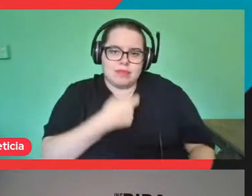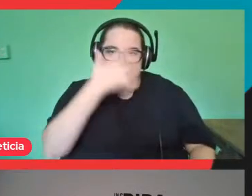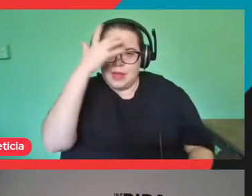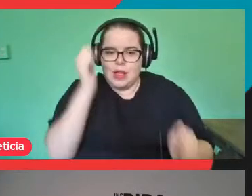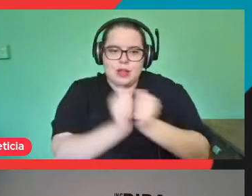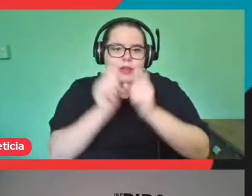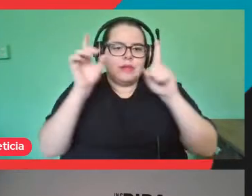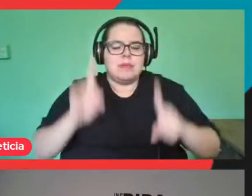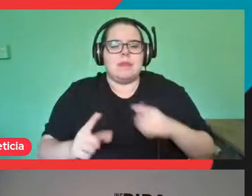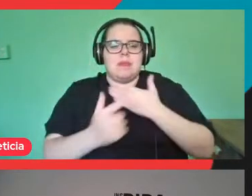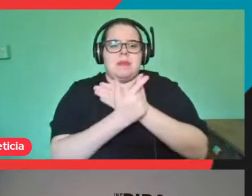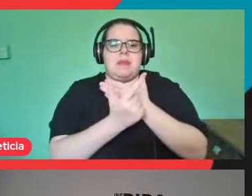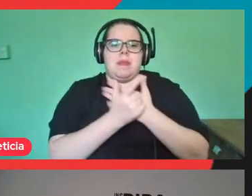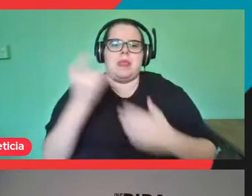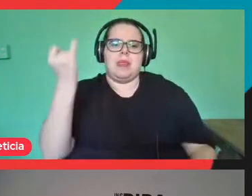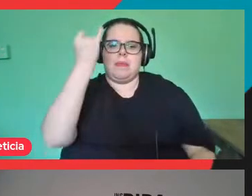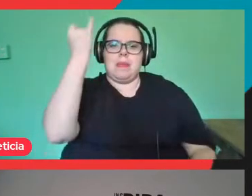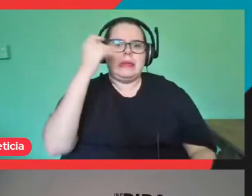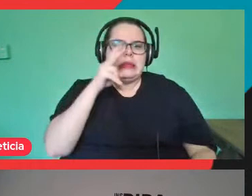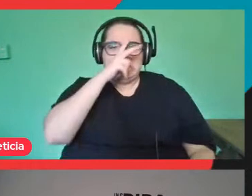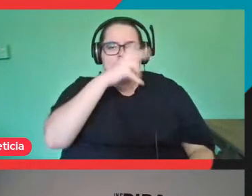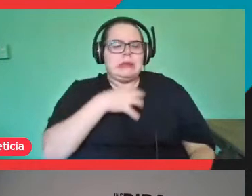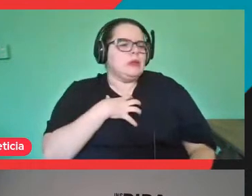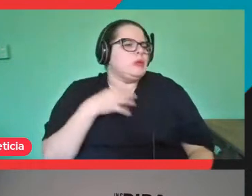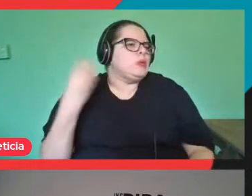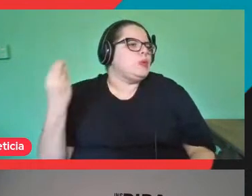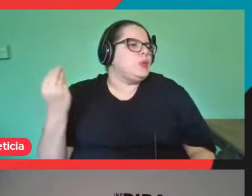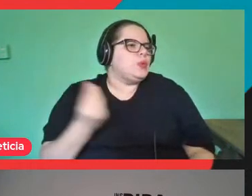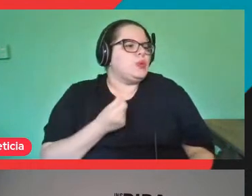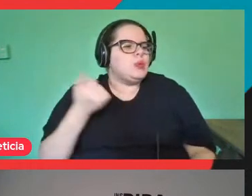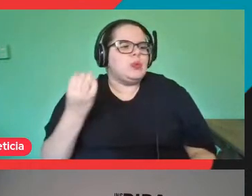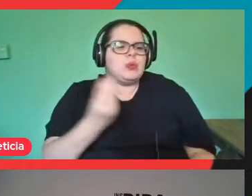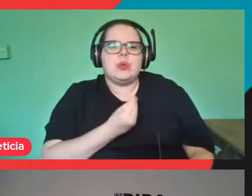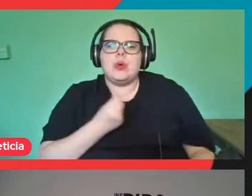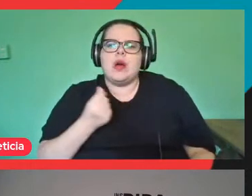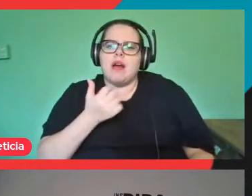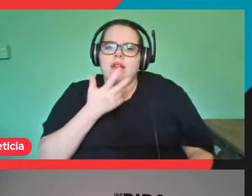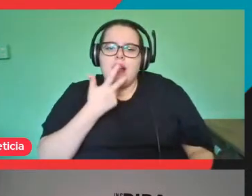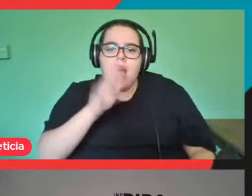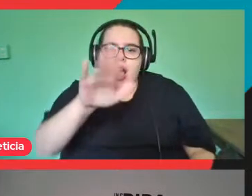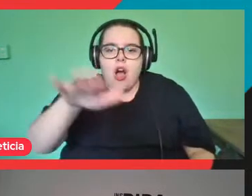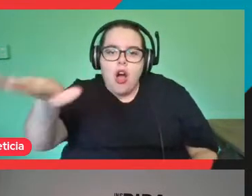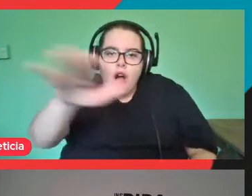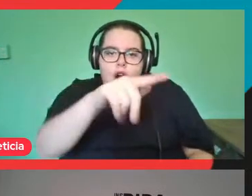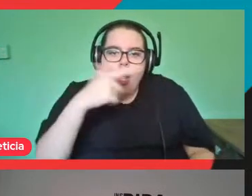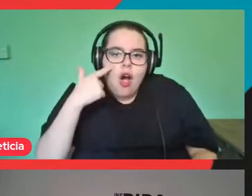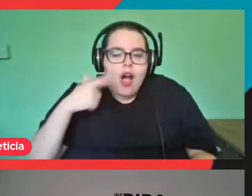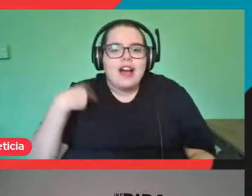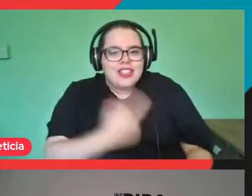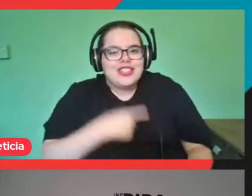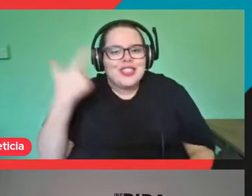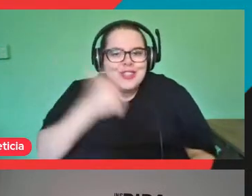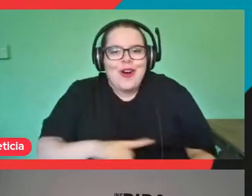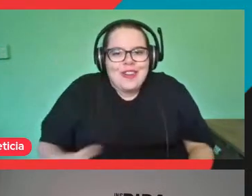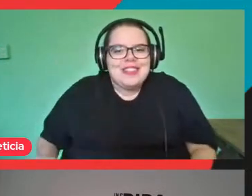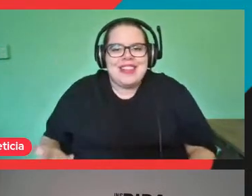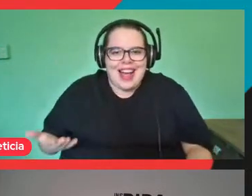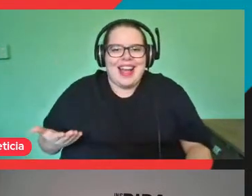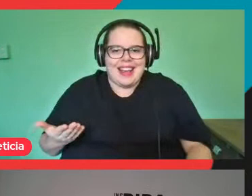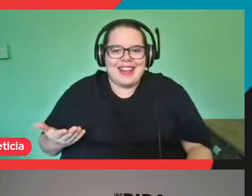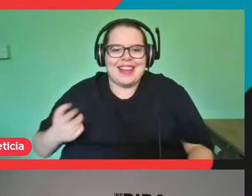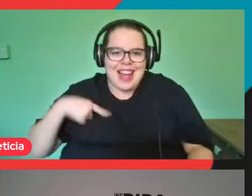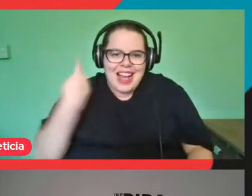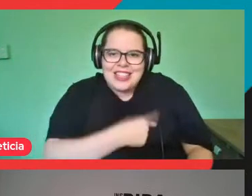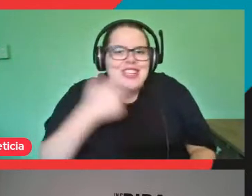para mim, é muito importante, é muito forte, né, de estar aqui e falar, pessoal, a gente consegue, né, a